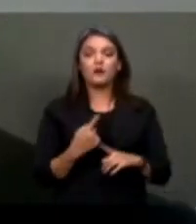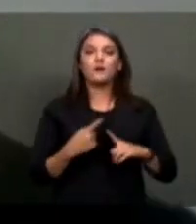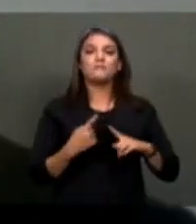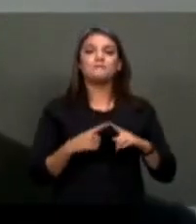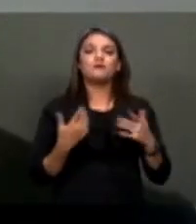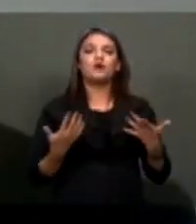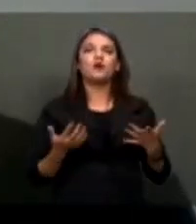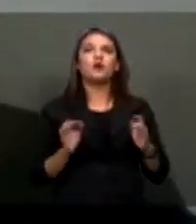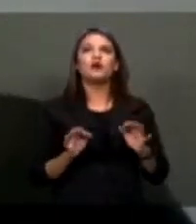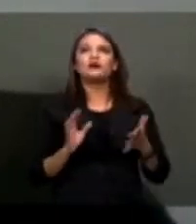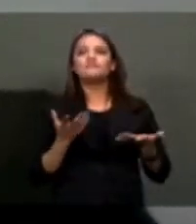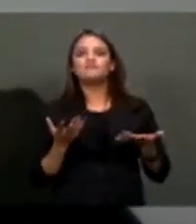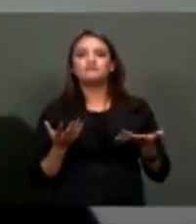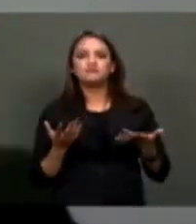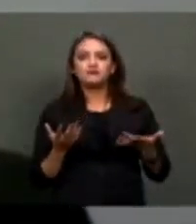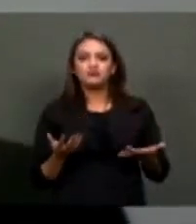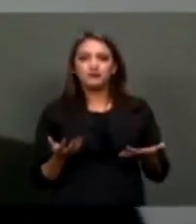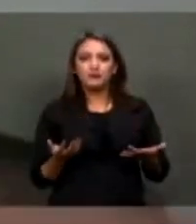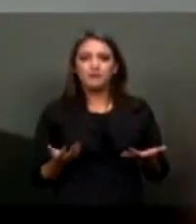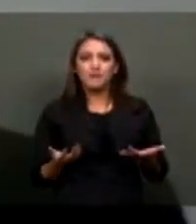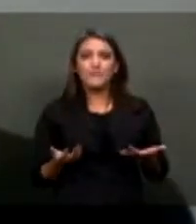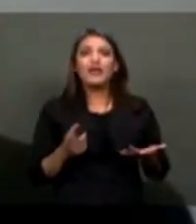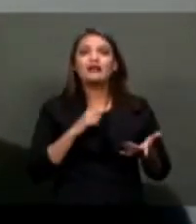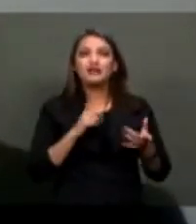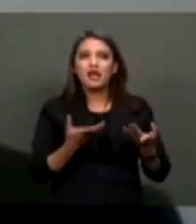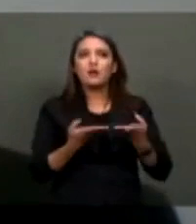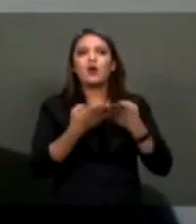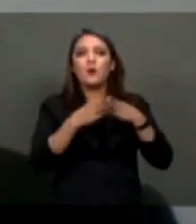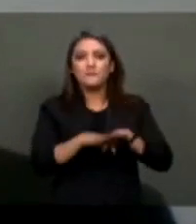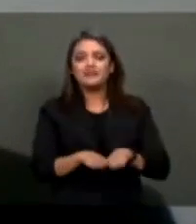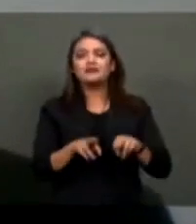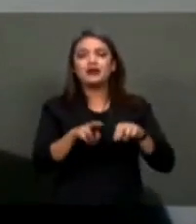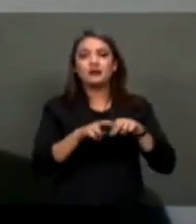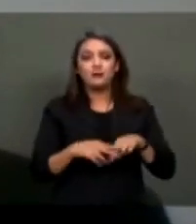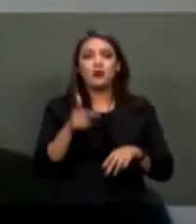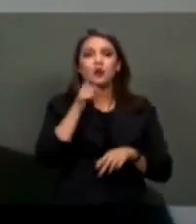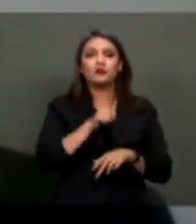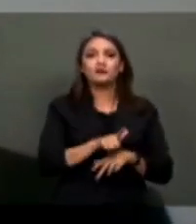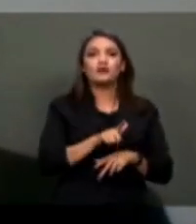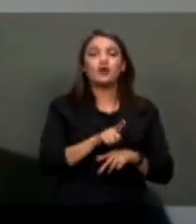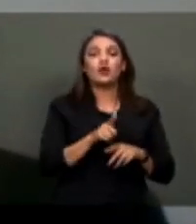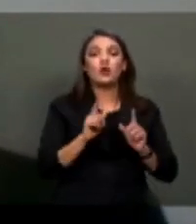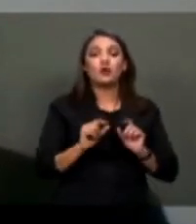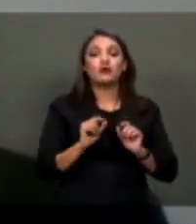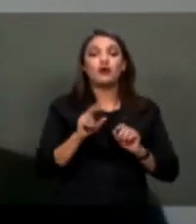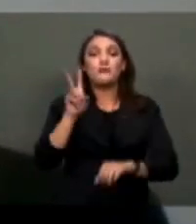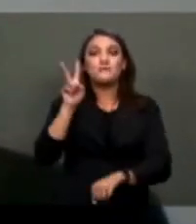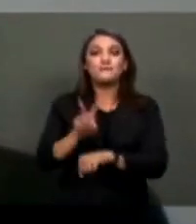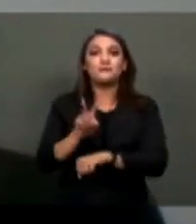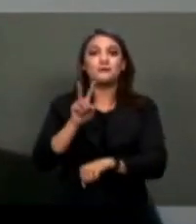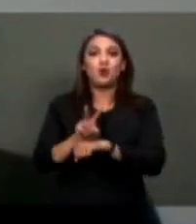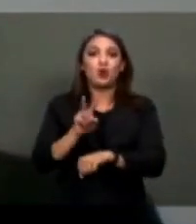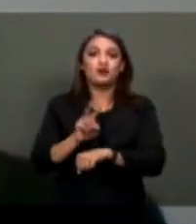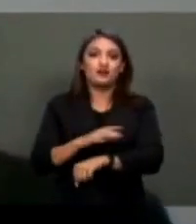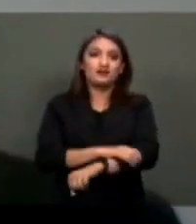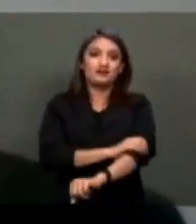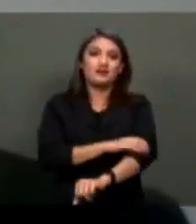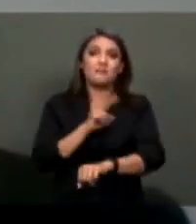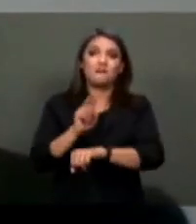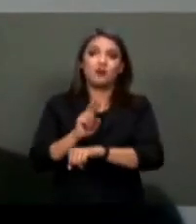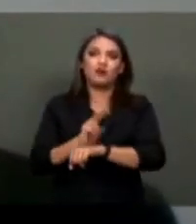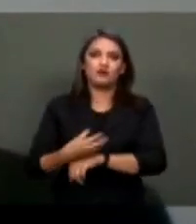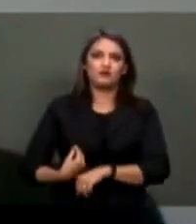pressão da livre iniciativa é compensada pelo ganho com a proteção da incolumidade Pública